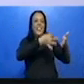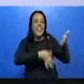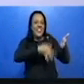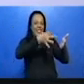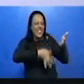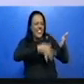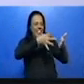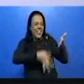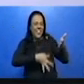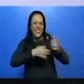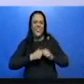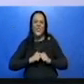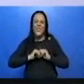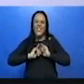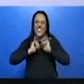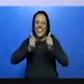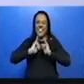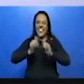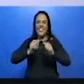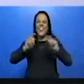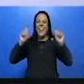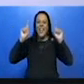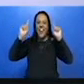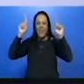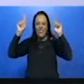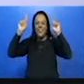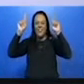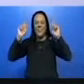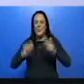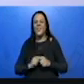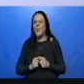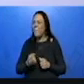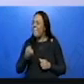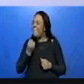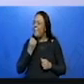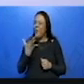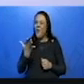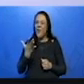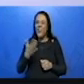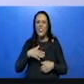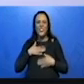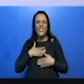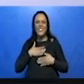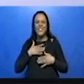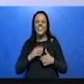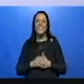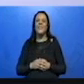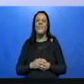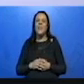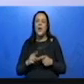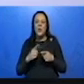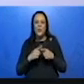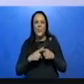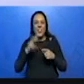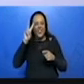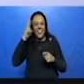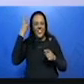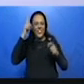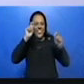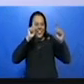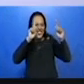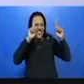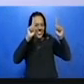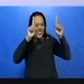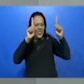aventura. É uma delícia ler histórias de aventura. As histórias de aventura, elas têm nos marcado, nos impressionado